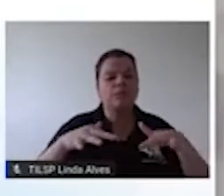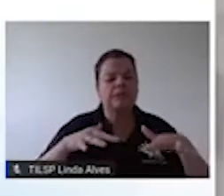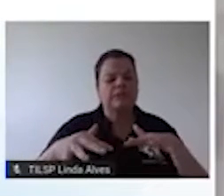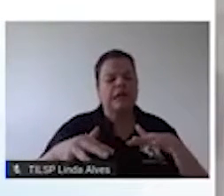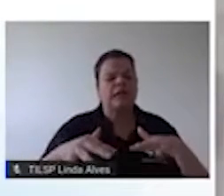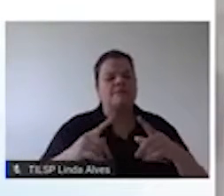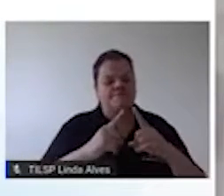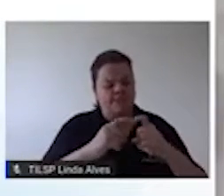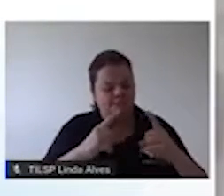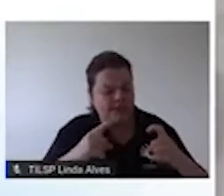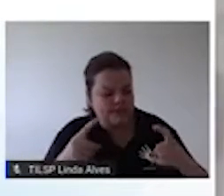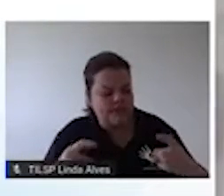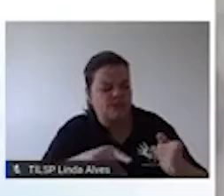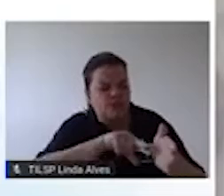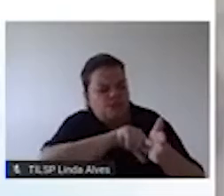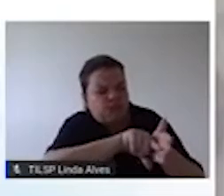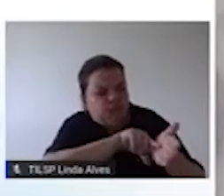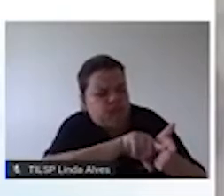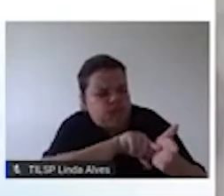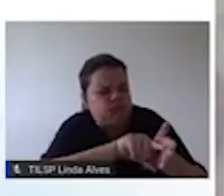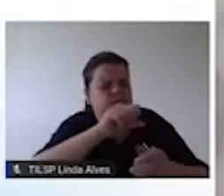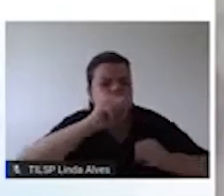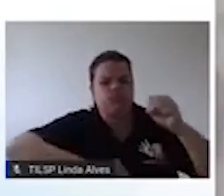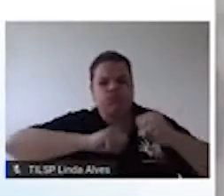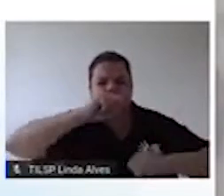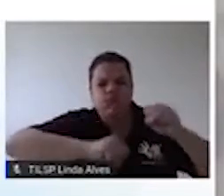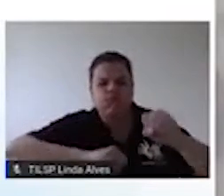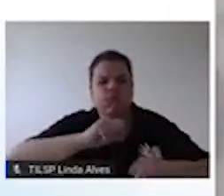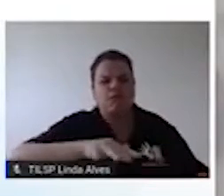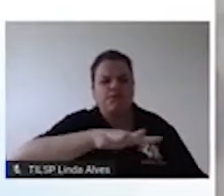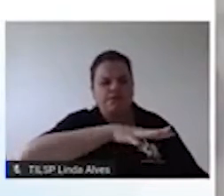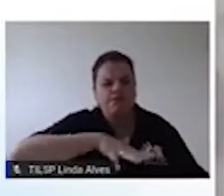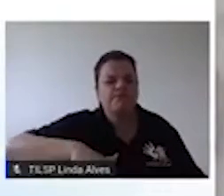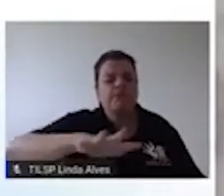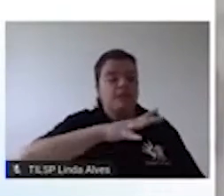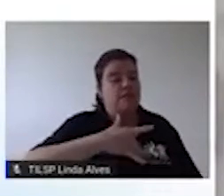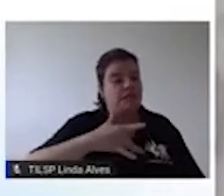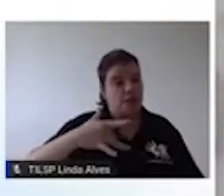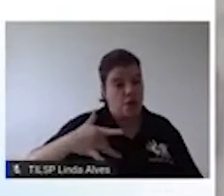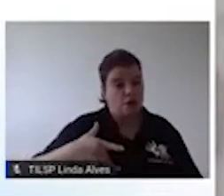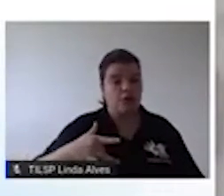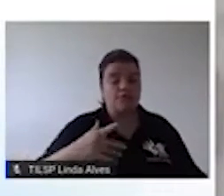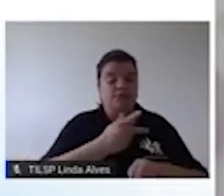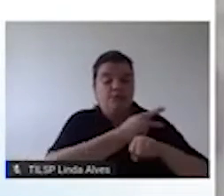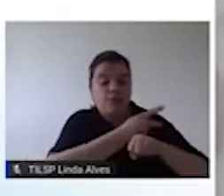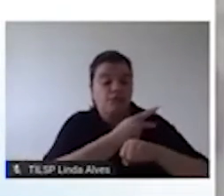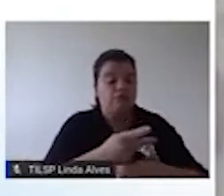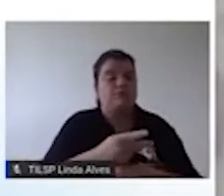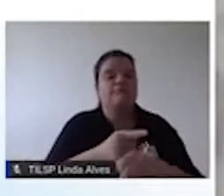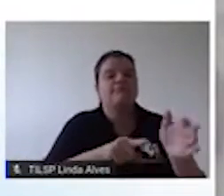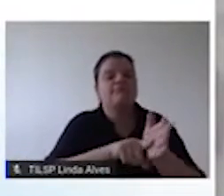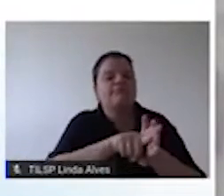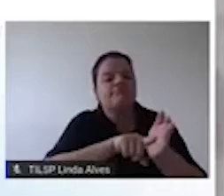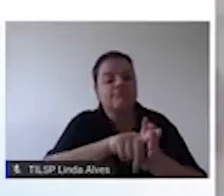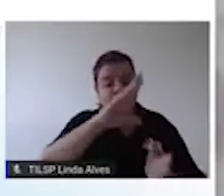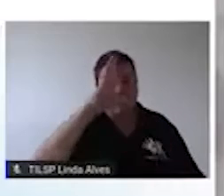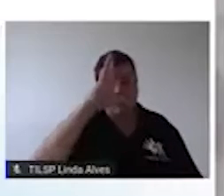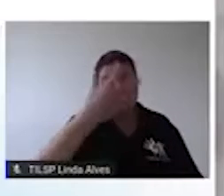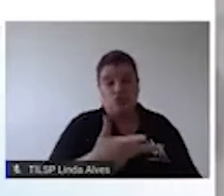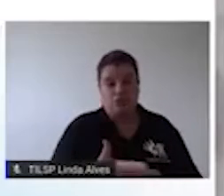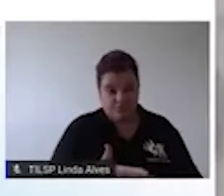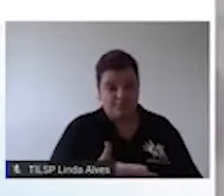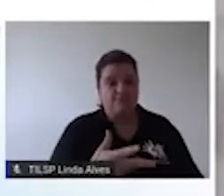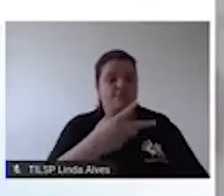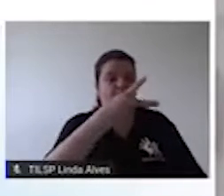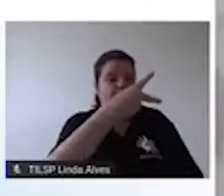científica e produtiva, industrial, no campo da saúde, no mundo todo, em busca de uma solução, como